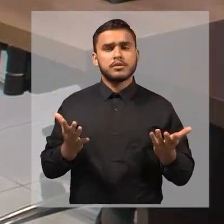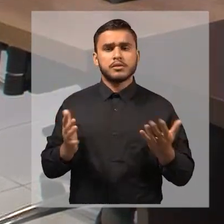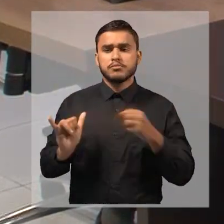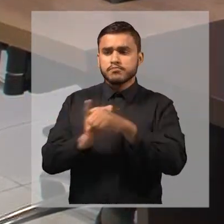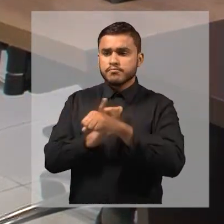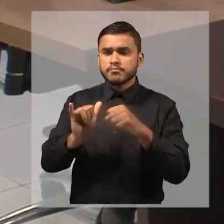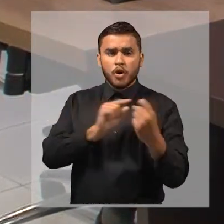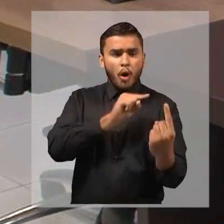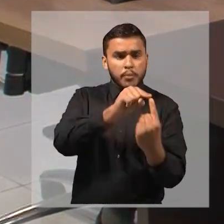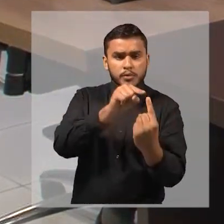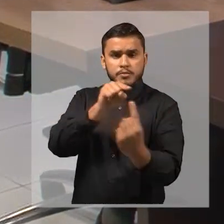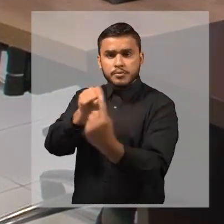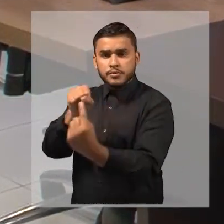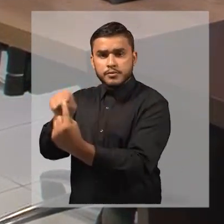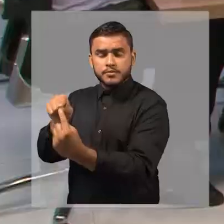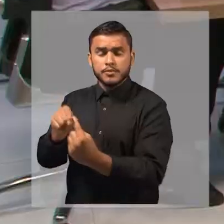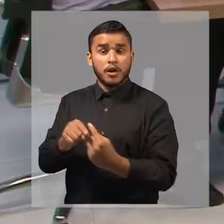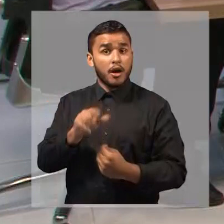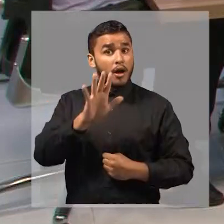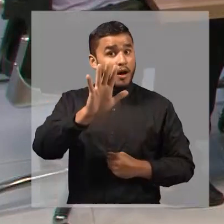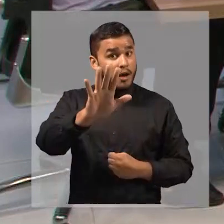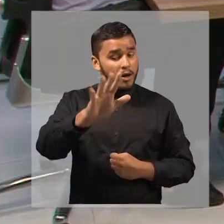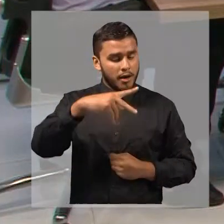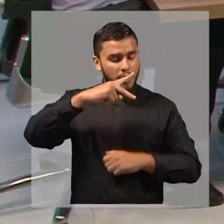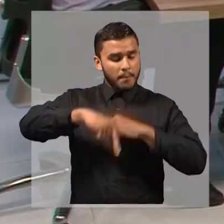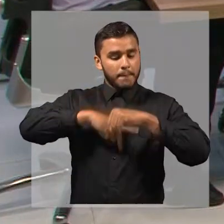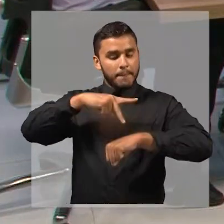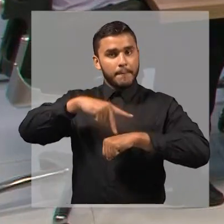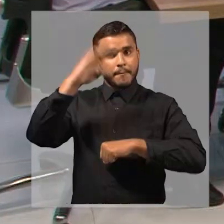sabe, ele não sabe para onde ir. Lembre-se do que eu lhe